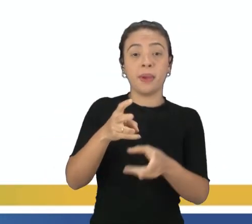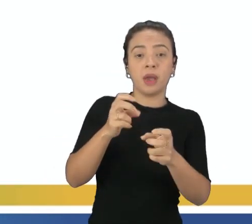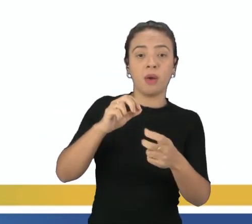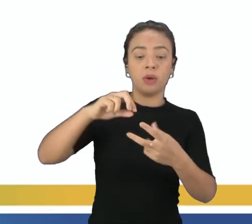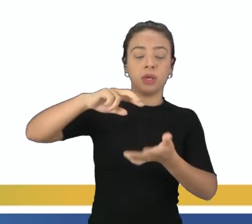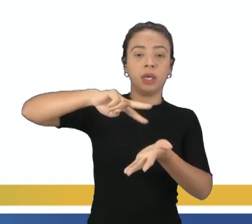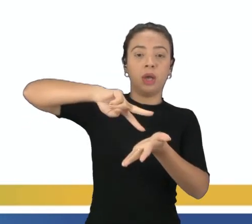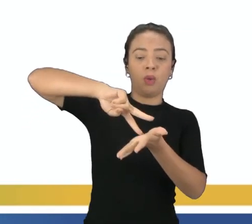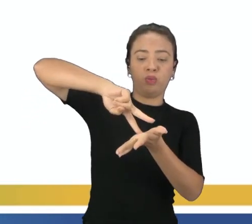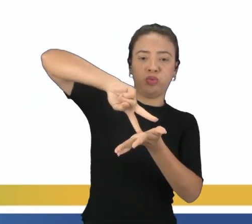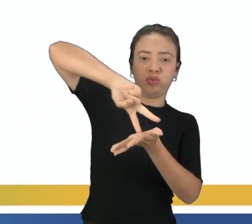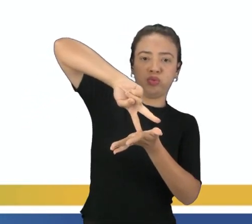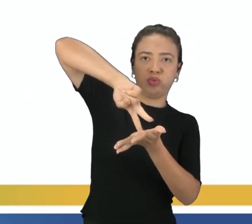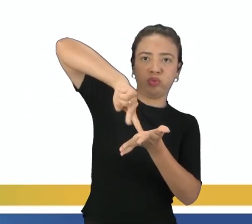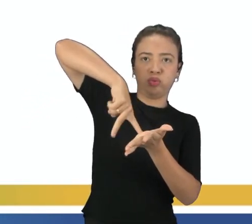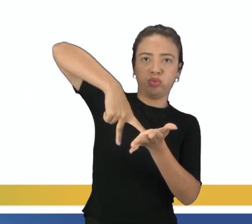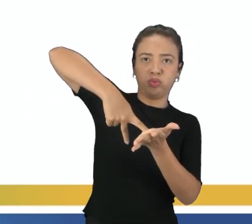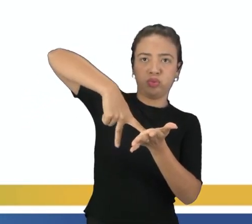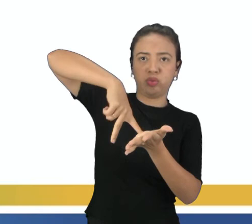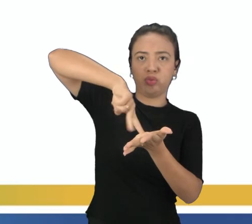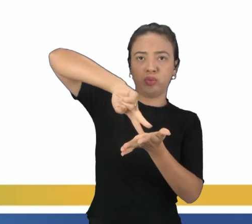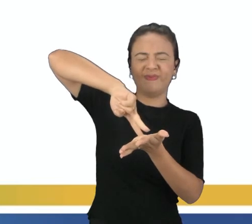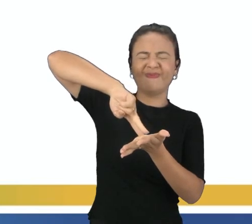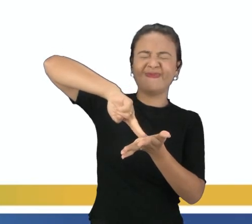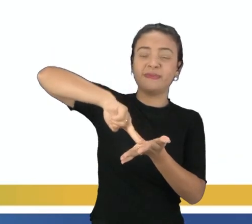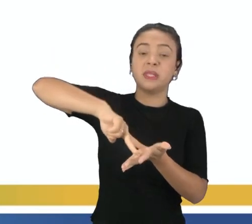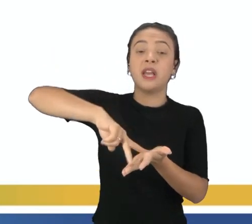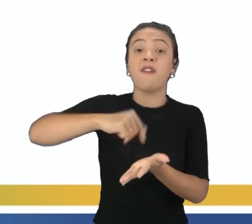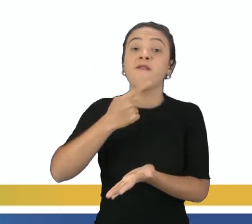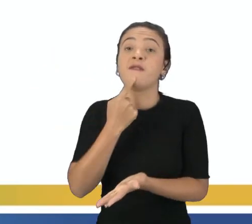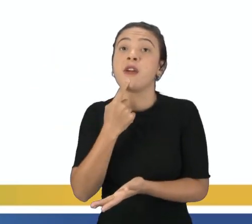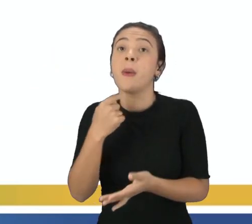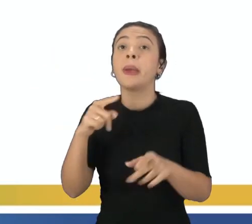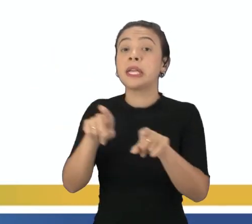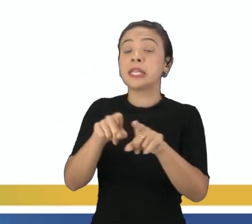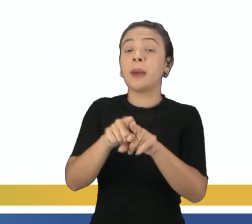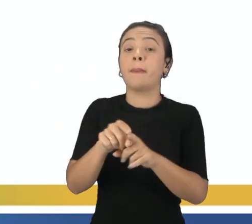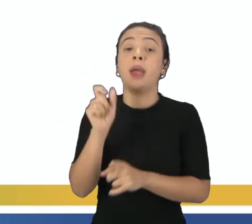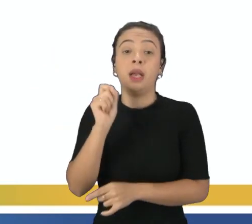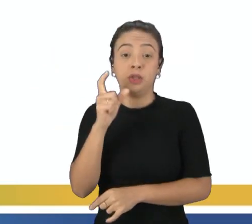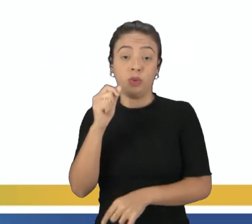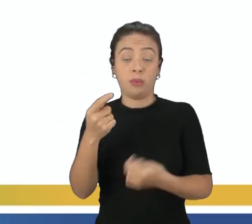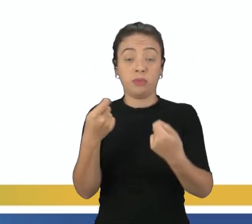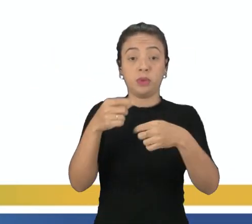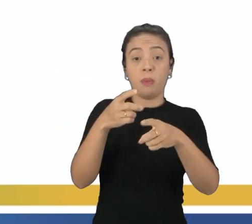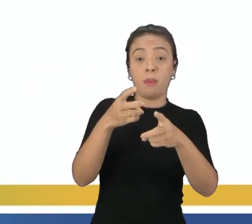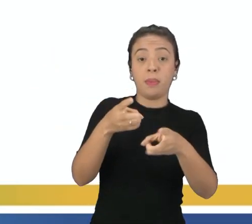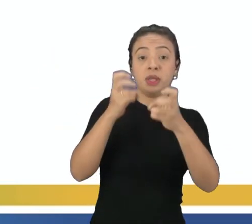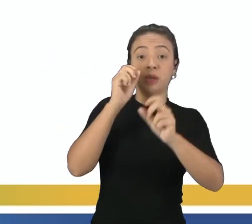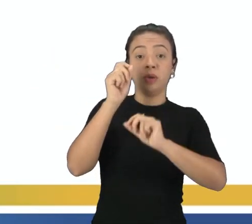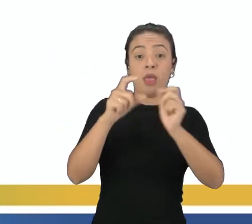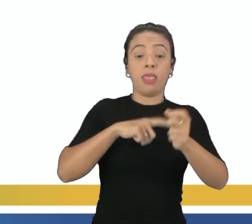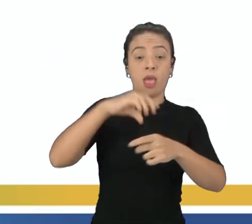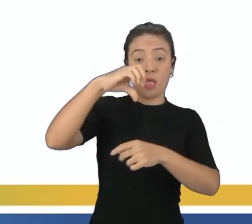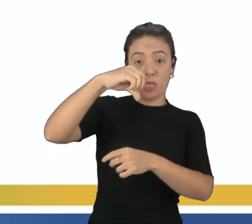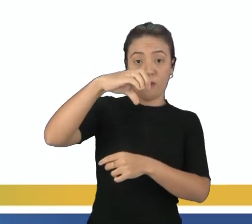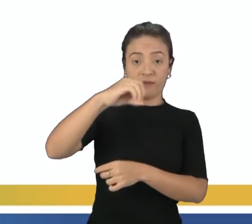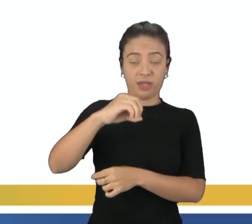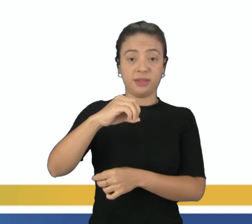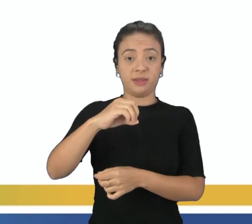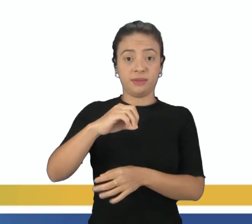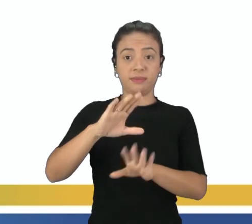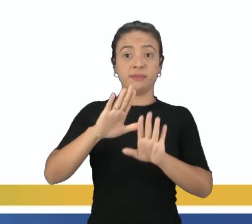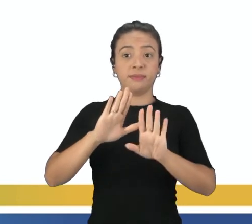transferidor e medisse o ângulo formado entre a setinha vermelha e a setinha azul, você ia obter 90 graus.